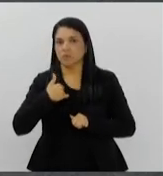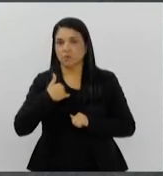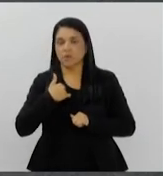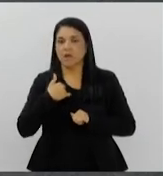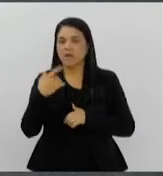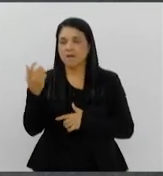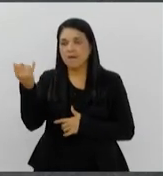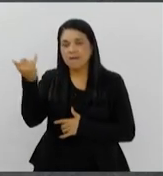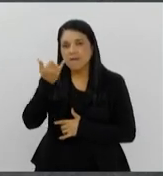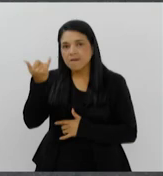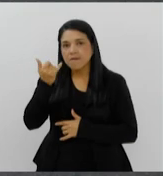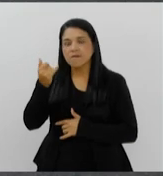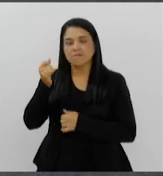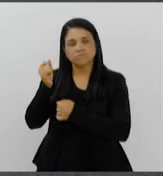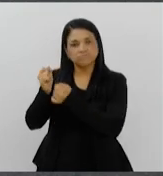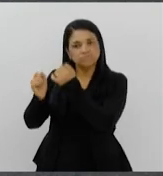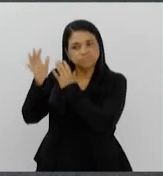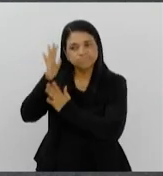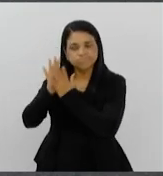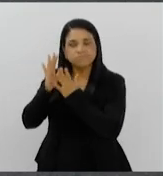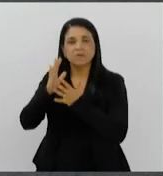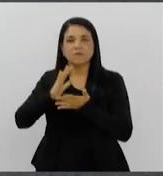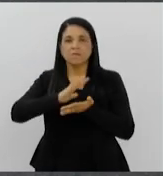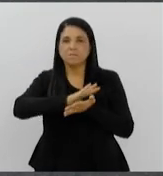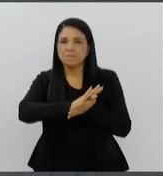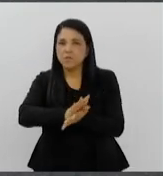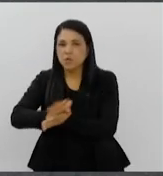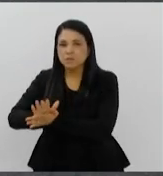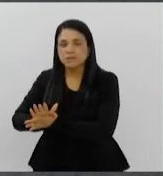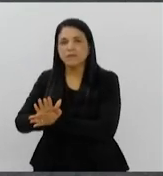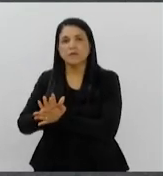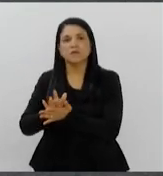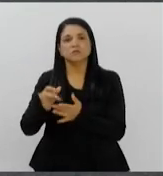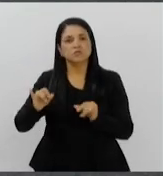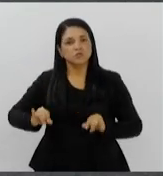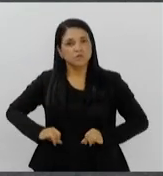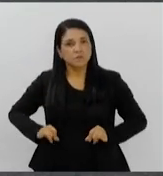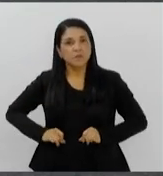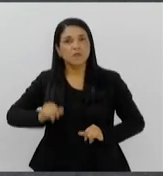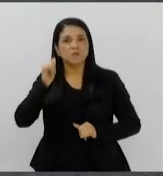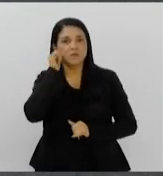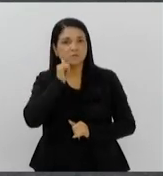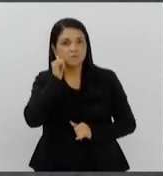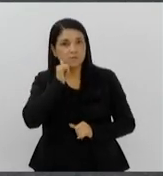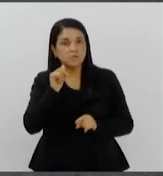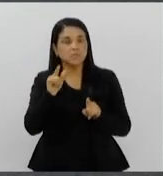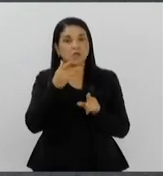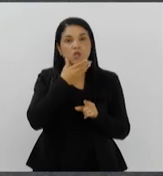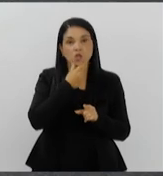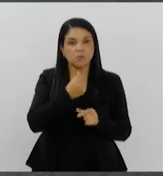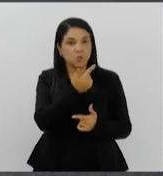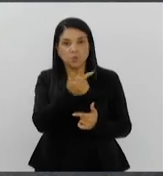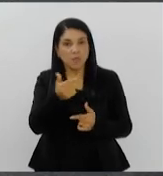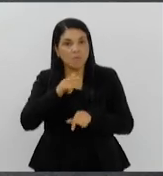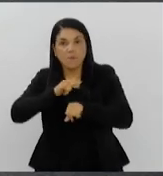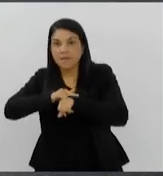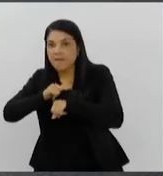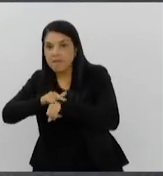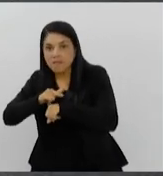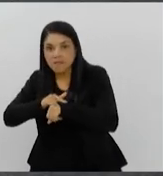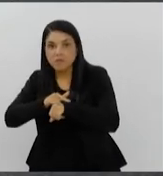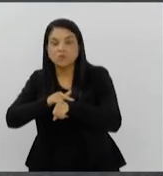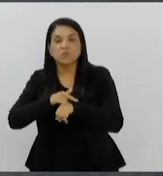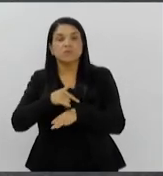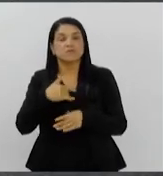de preconceito, de dor, no caso das meninas também entregadoras, que sequer têm um banheiro, que às vezes trabalham